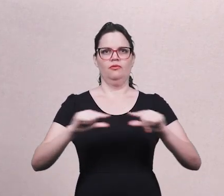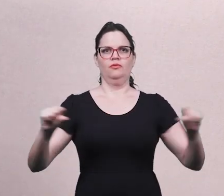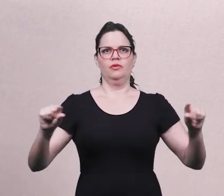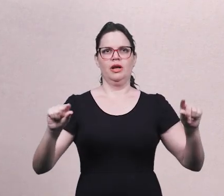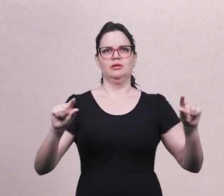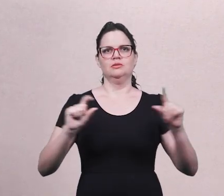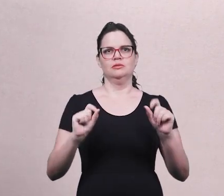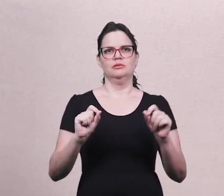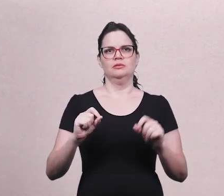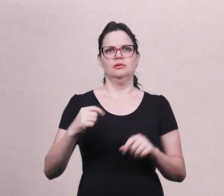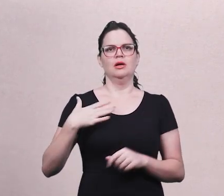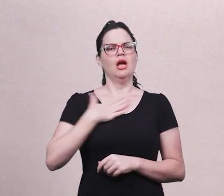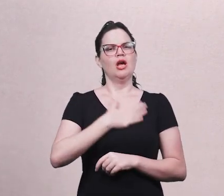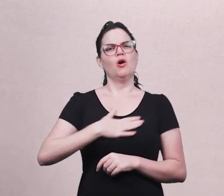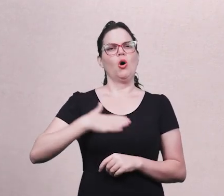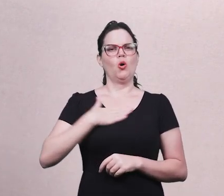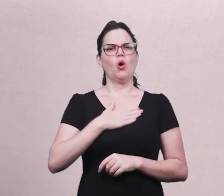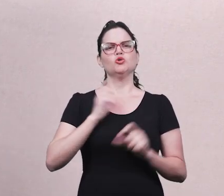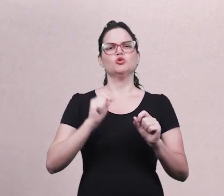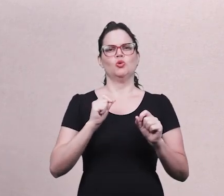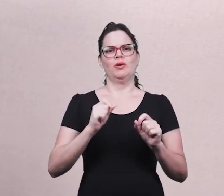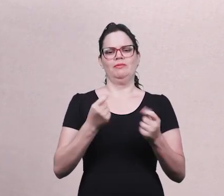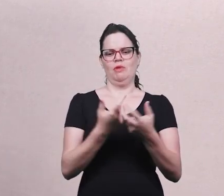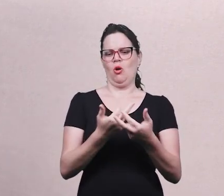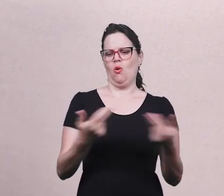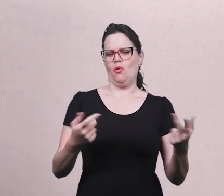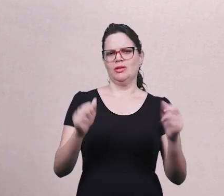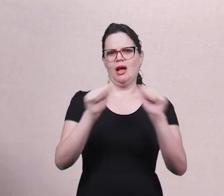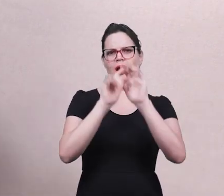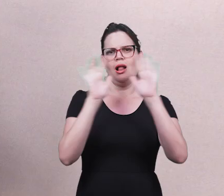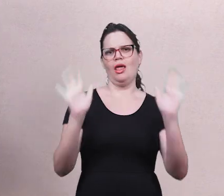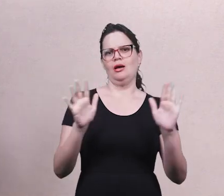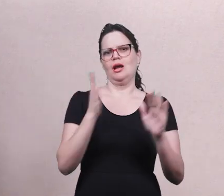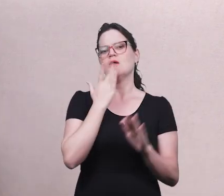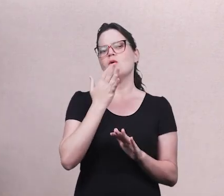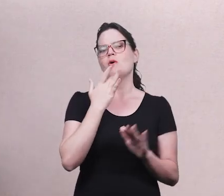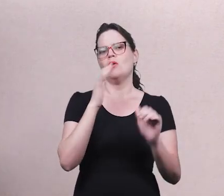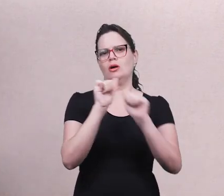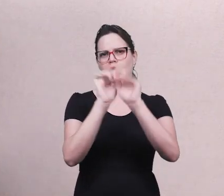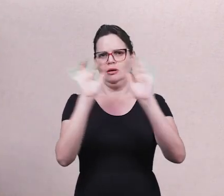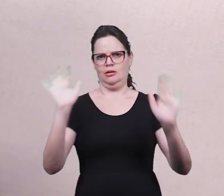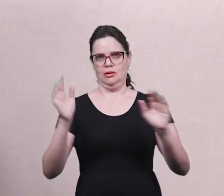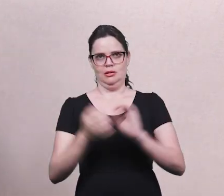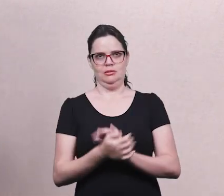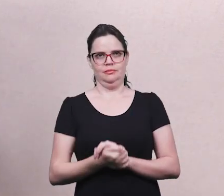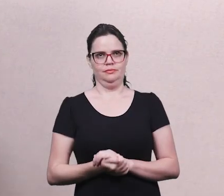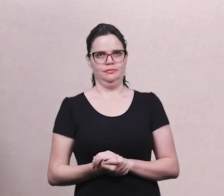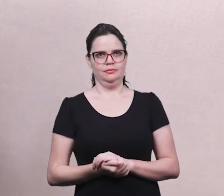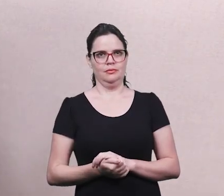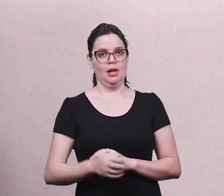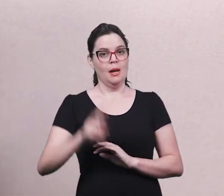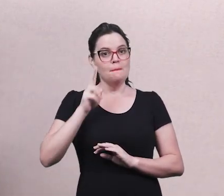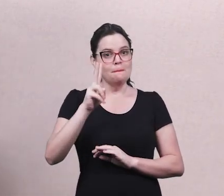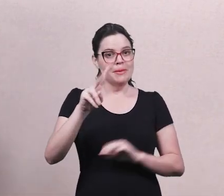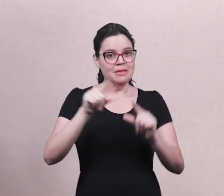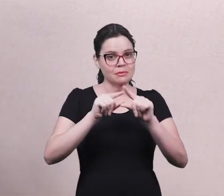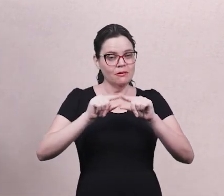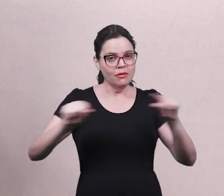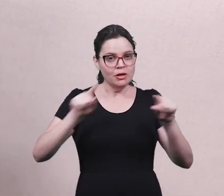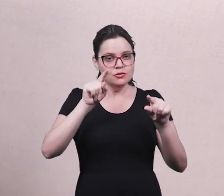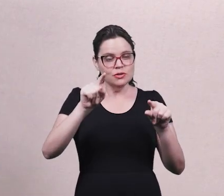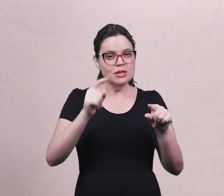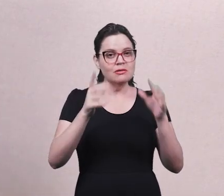a frase, gosto de coisas claras. Essa mesma frase, eu vou te passar duas mensagens. Você